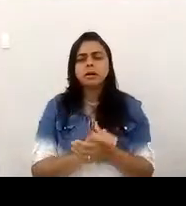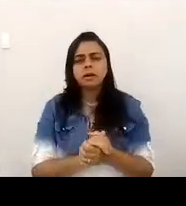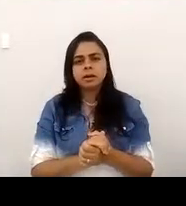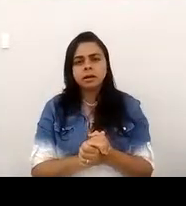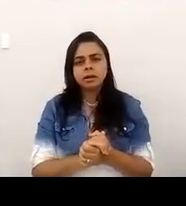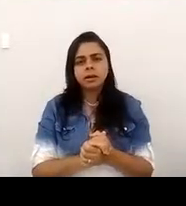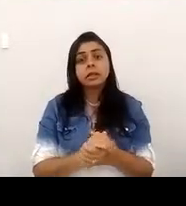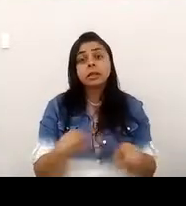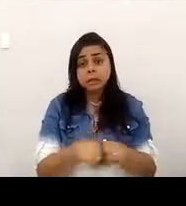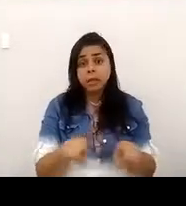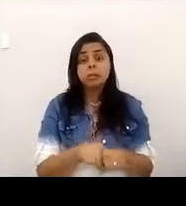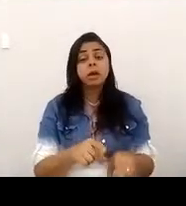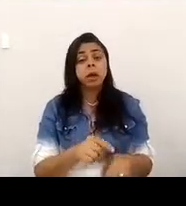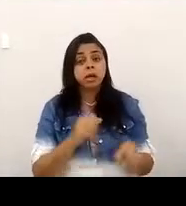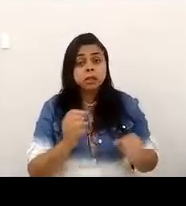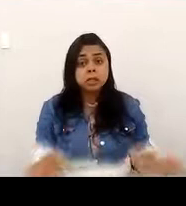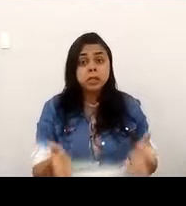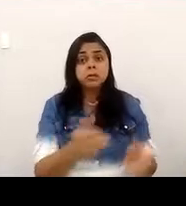também.